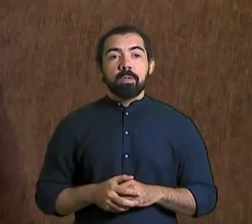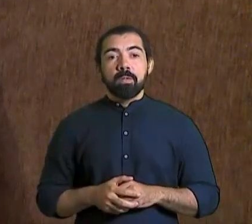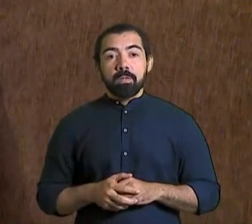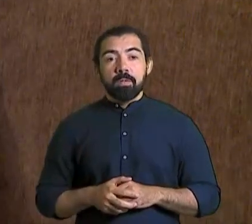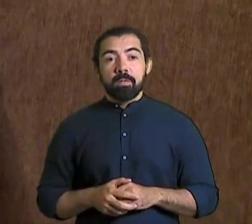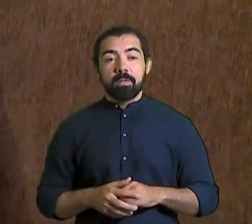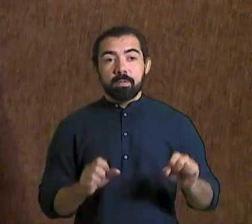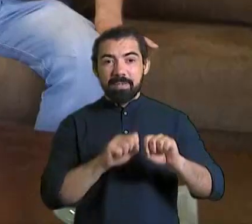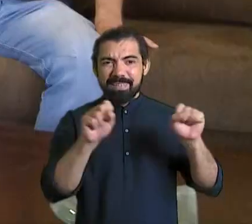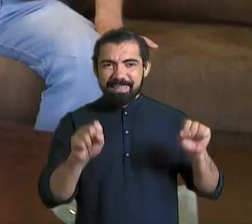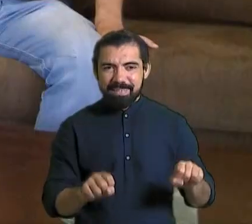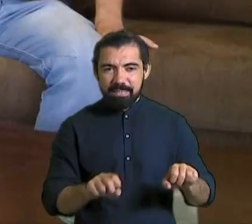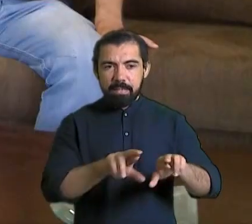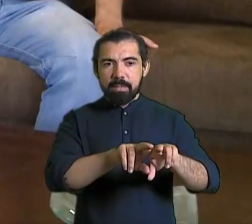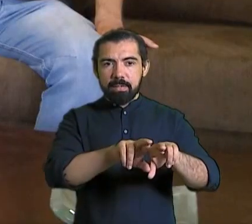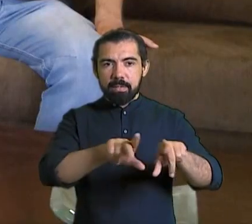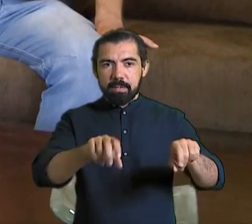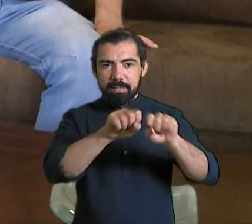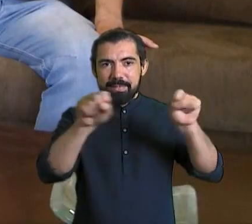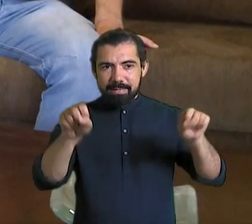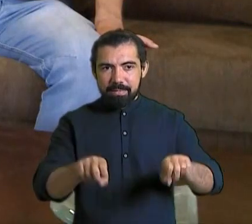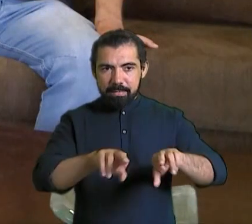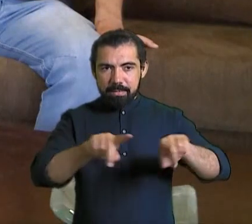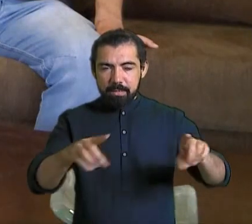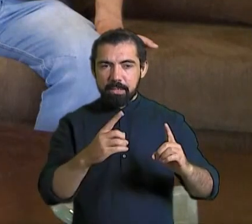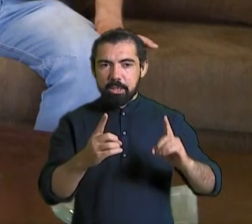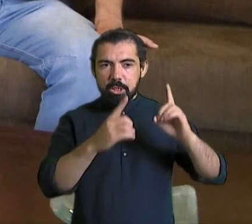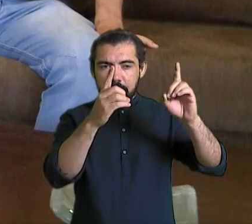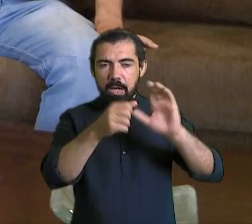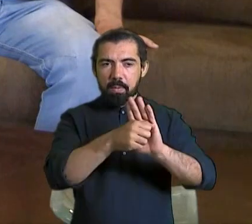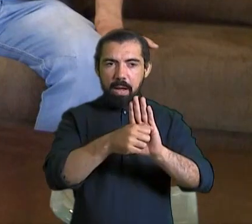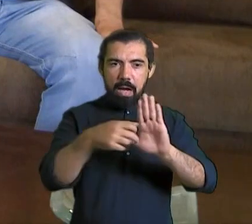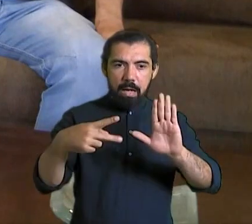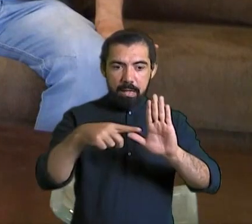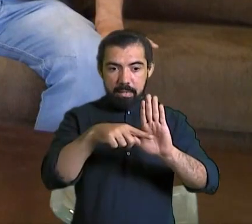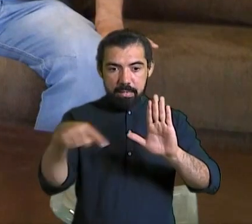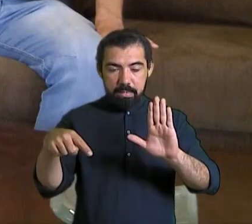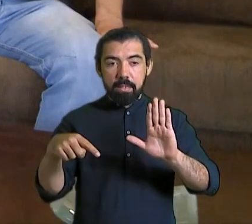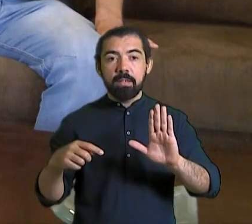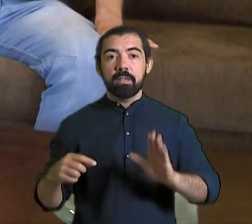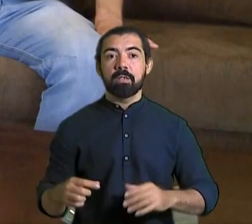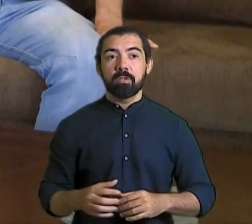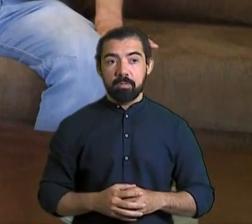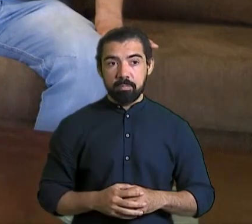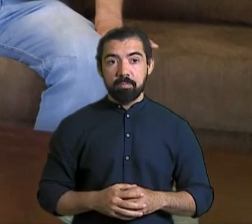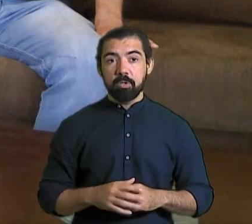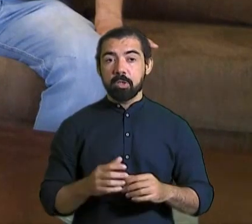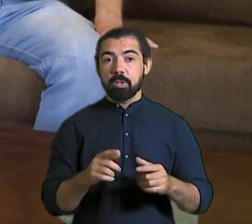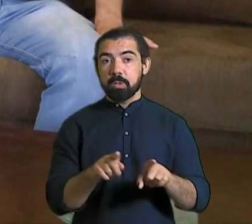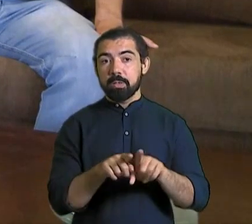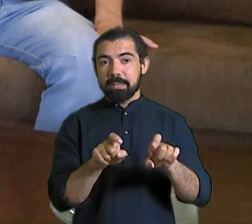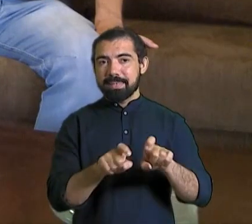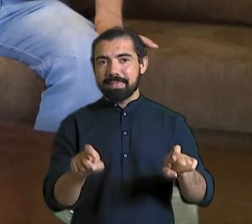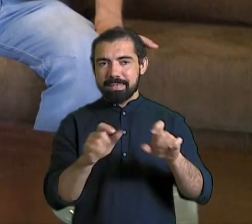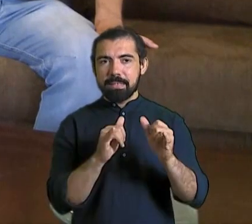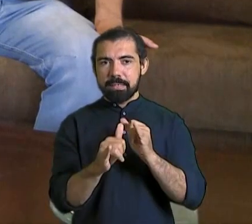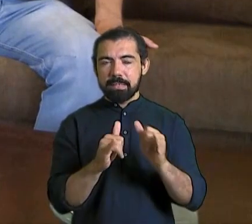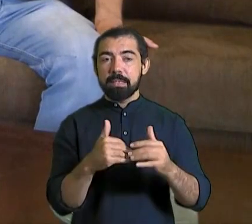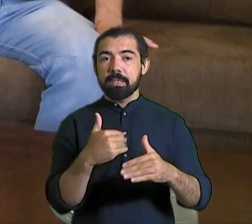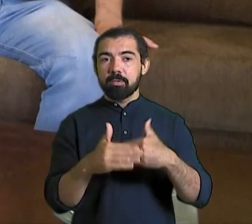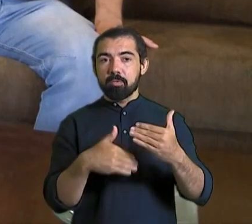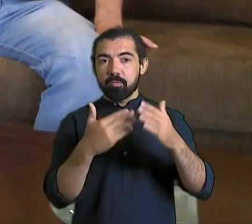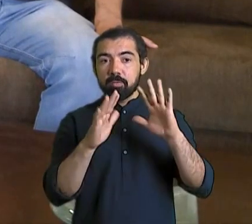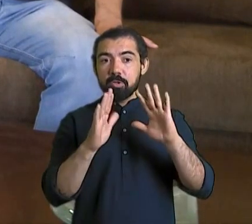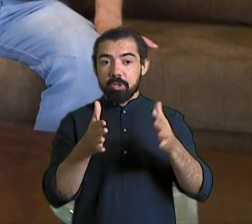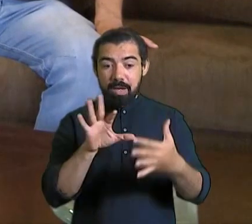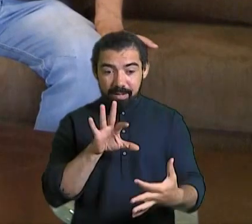os sistemas, os aplicativos, os sistemas de informática que sejam desenvolvidos para atender